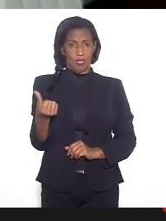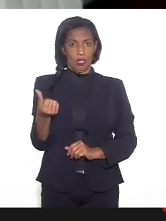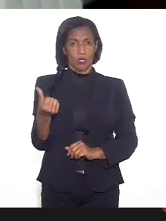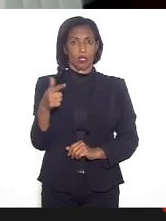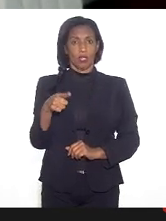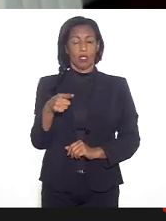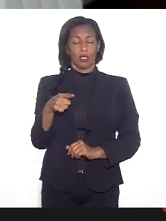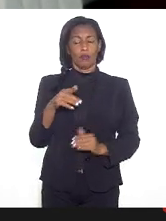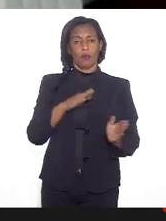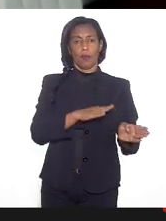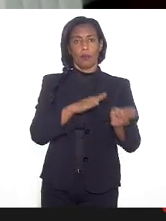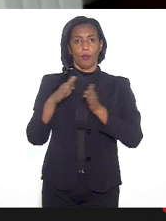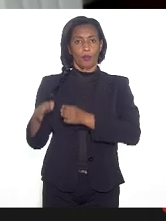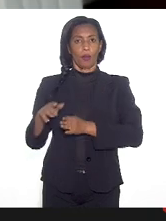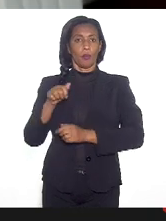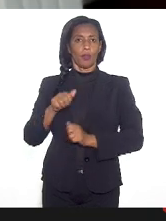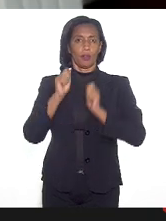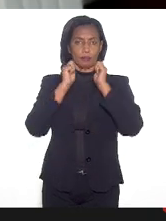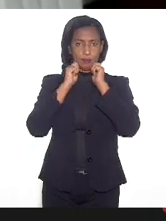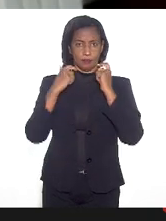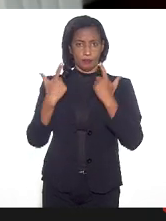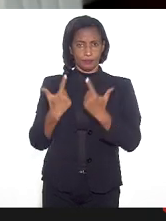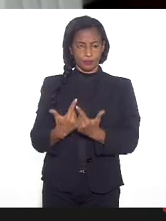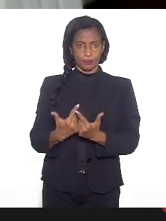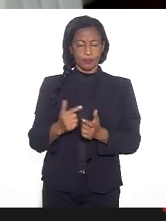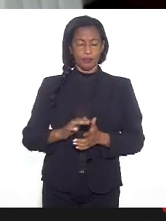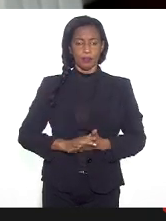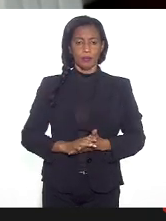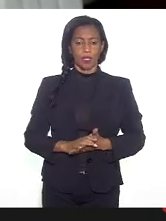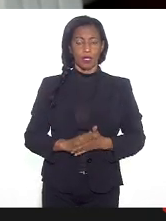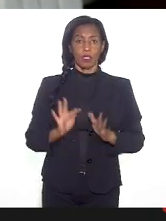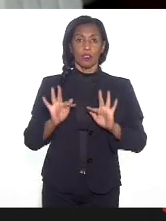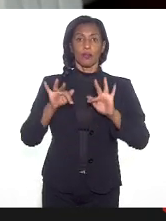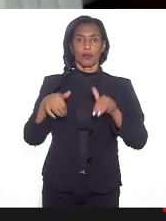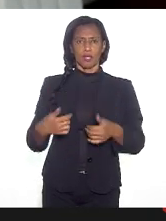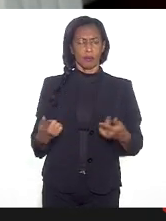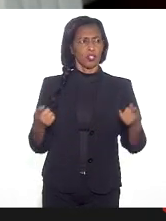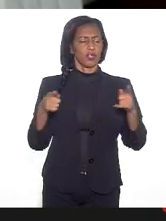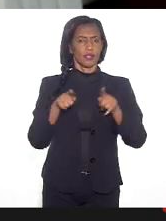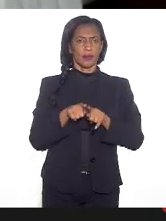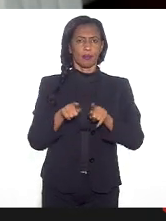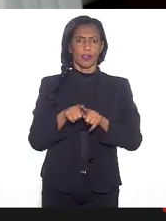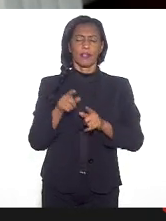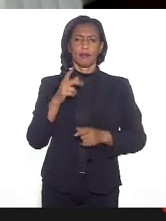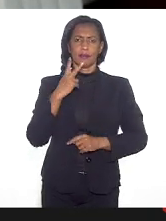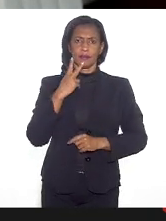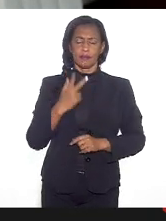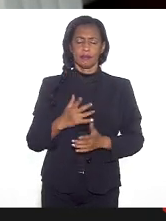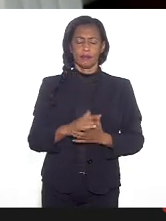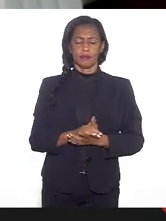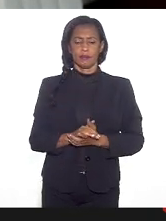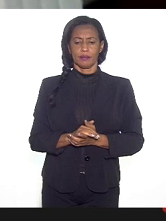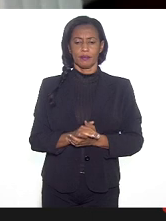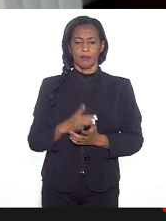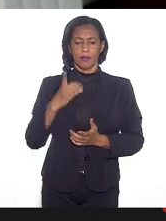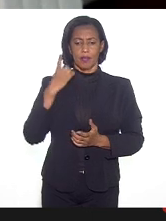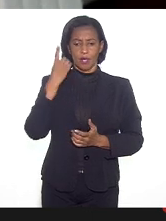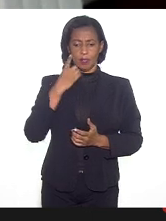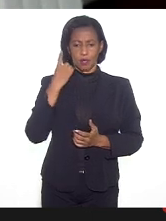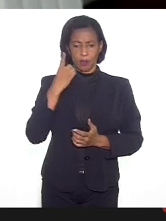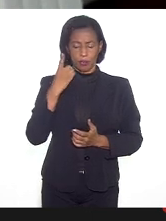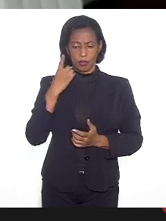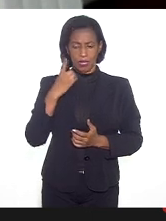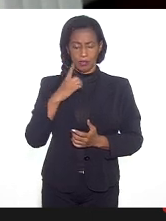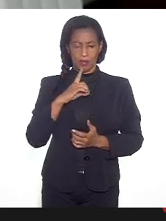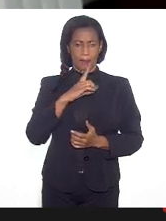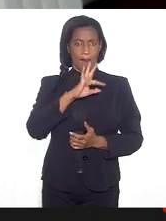Assembleia Legislativa. Finalmente, só deixar registrado, a deputada Marta Rocha